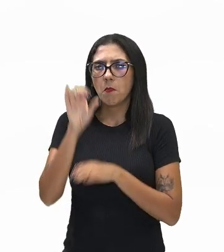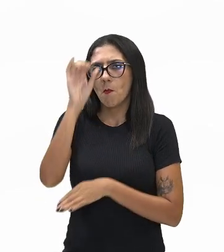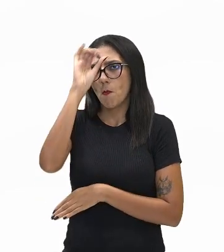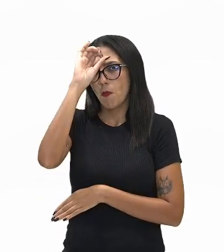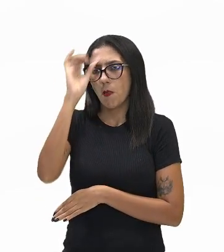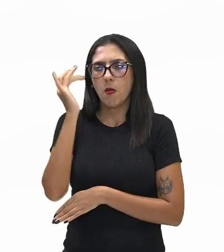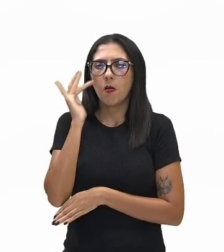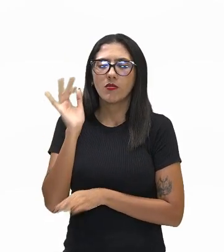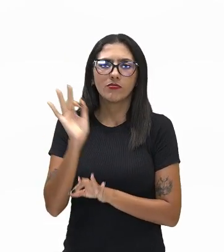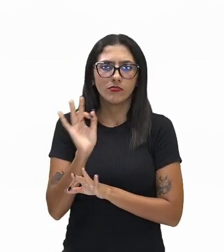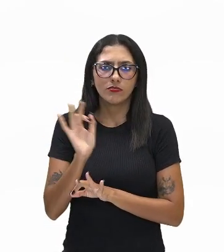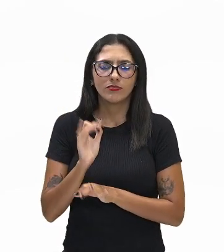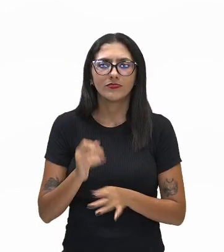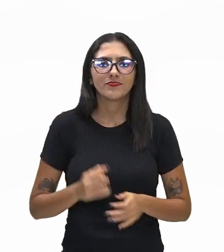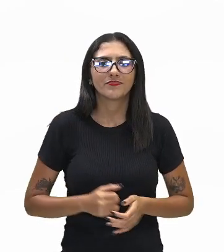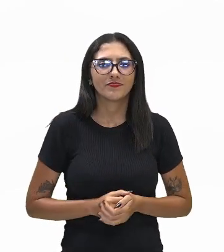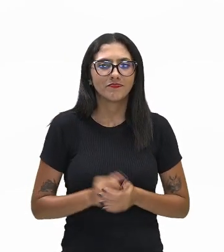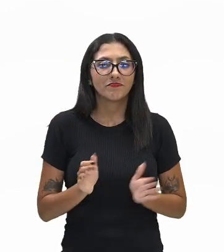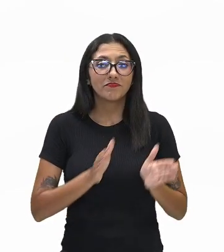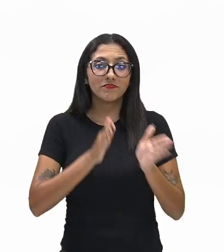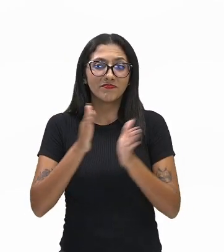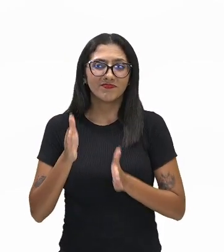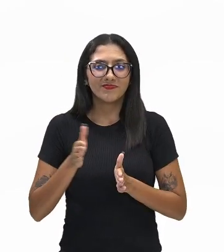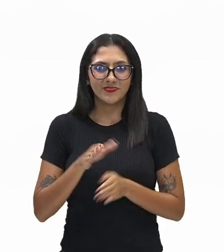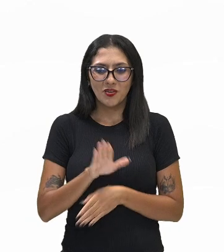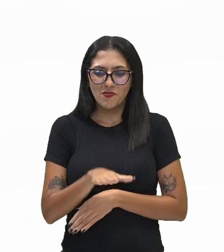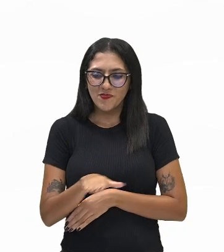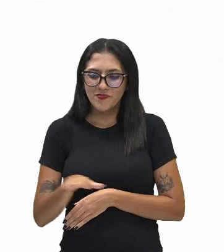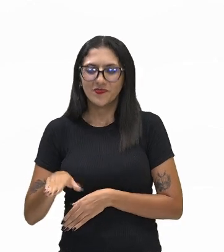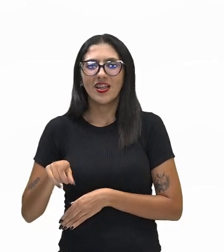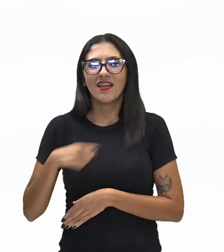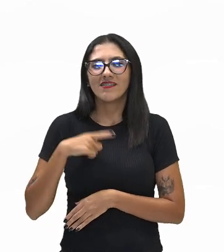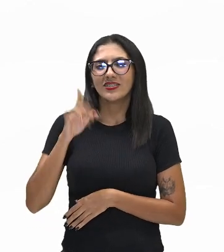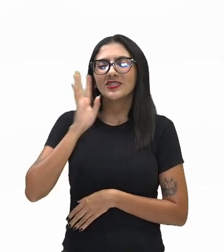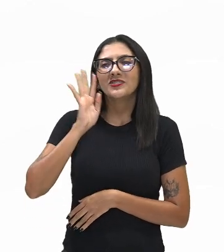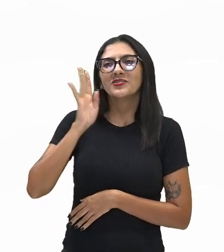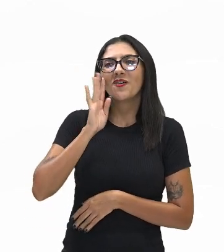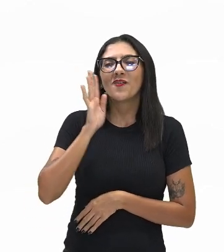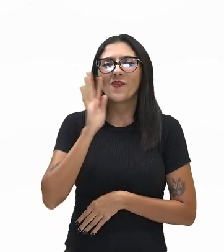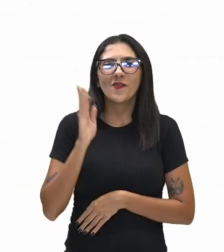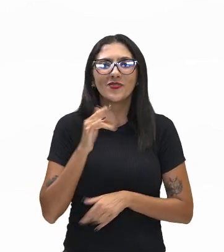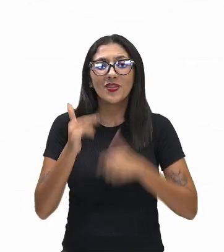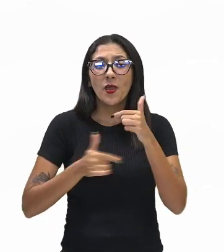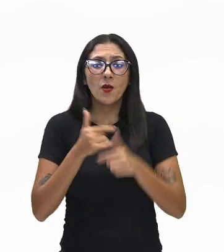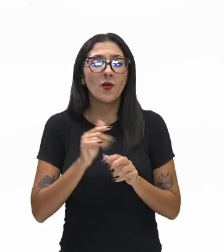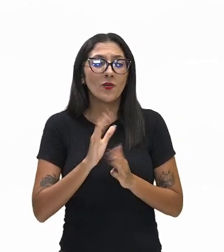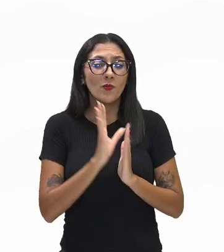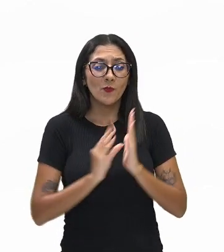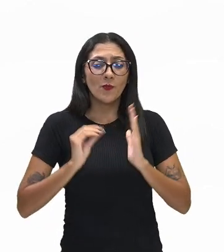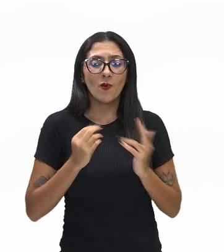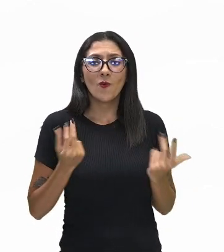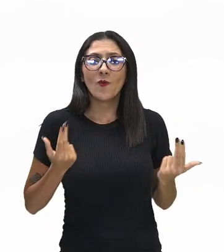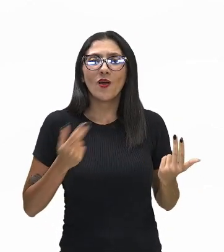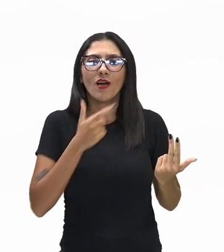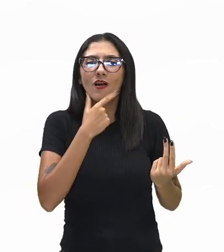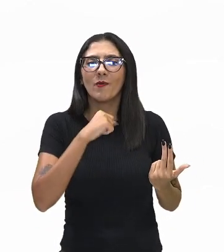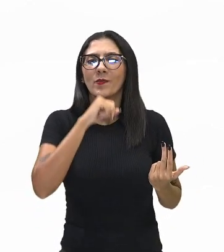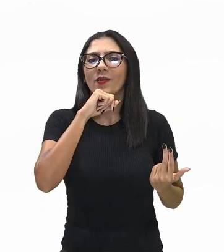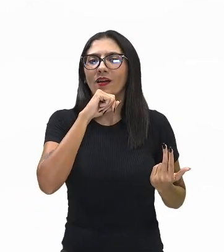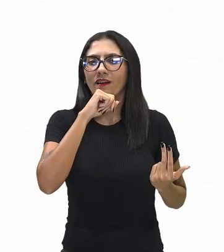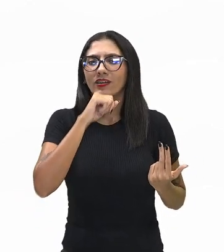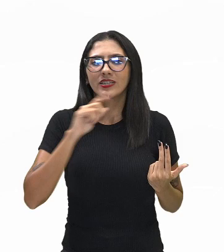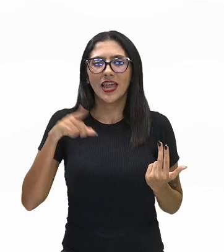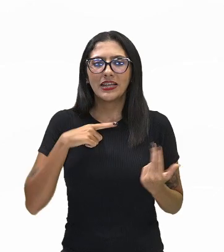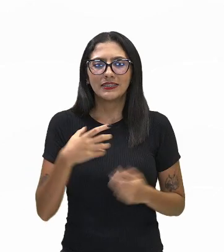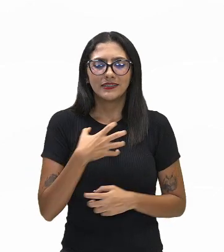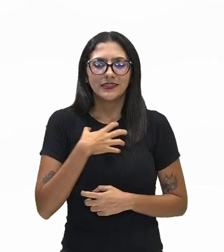do menino mais novo era apenas se tornar vaqueiro igual ao pai, e sentia orgulho quando via Fabiano vestido